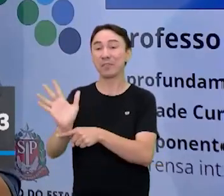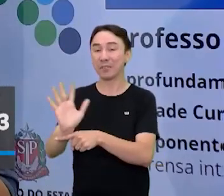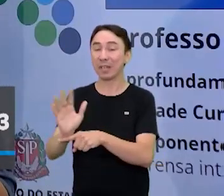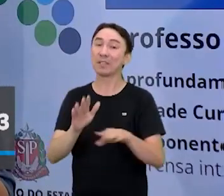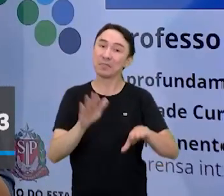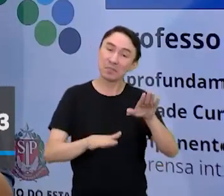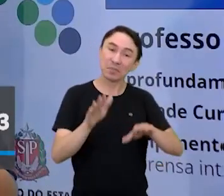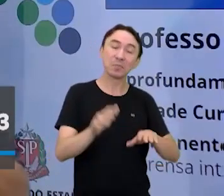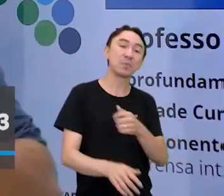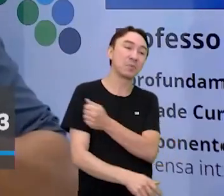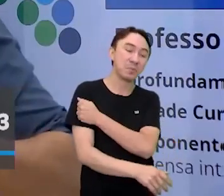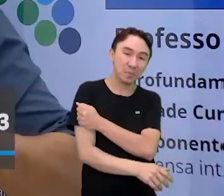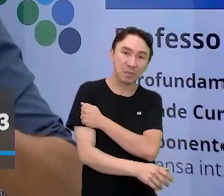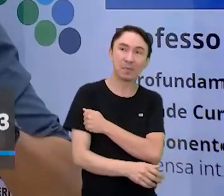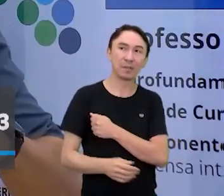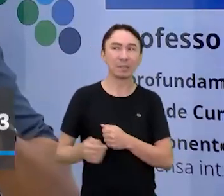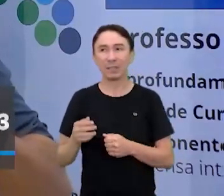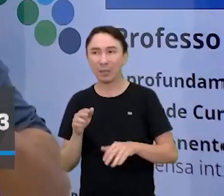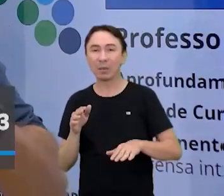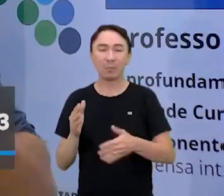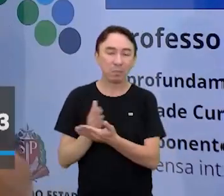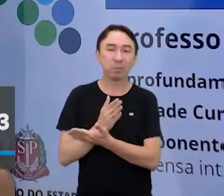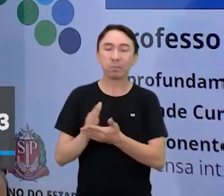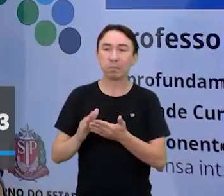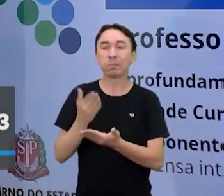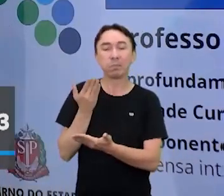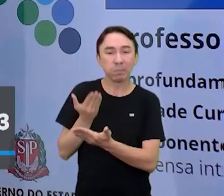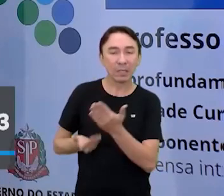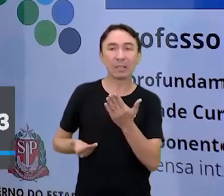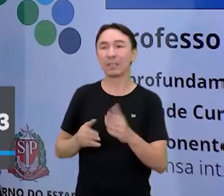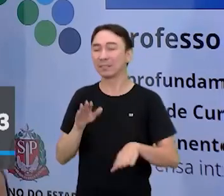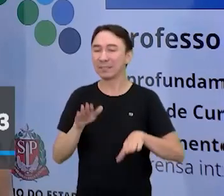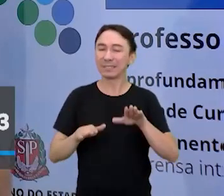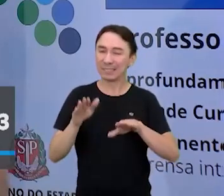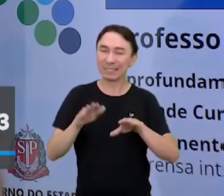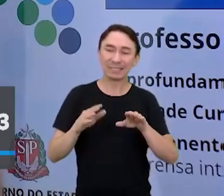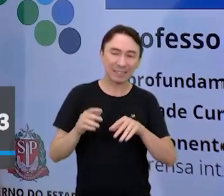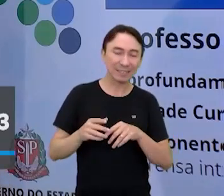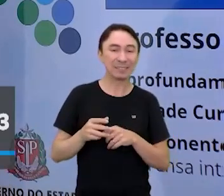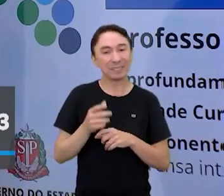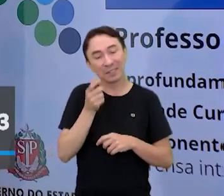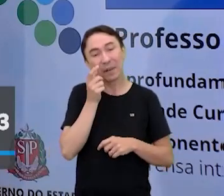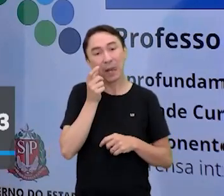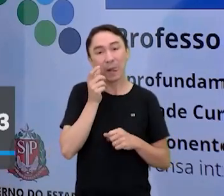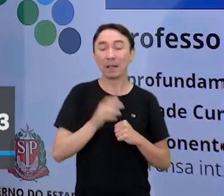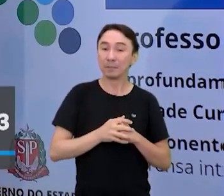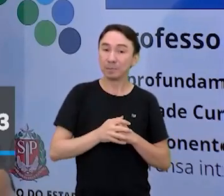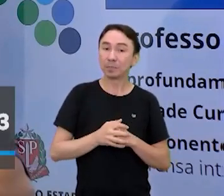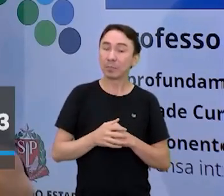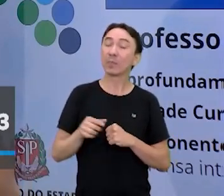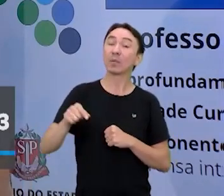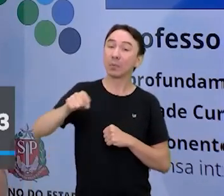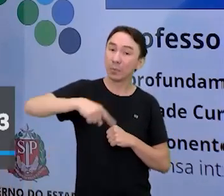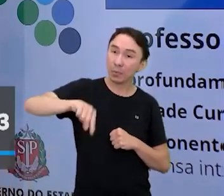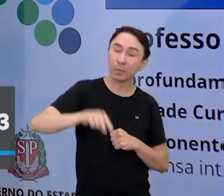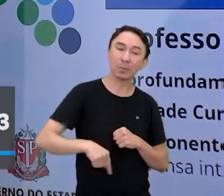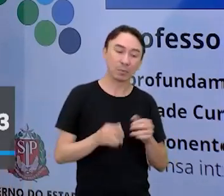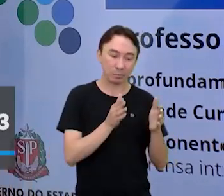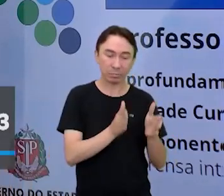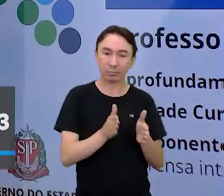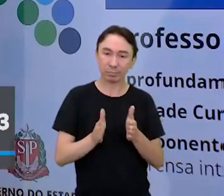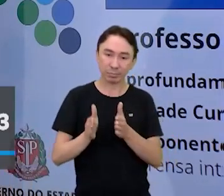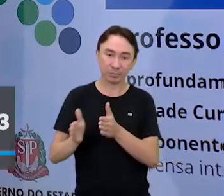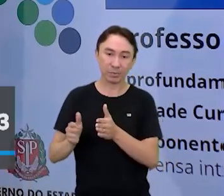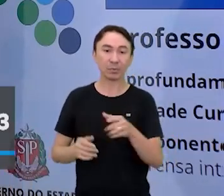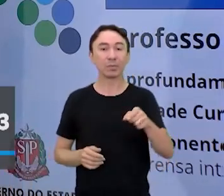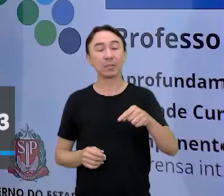maneira quase que aleatória, às vezes não, está tudo organizadinho, a gente se organiza, faz assim, quem somos, onde